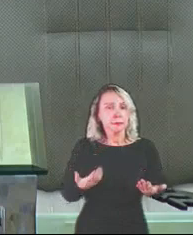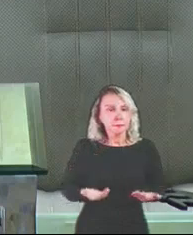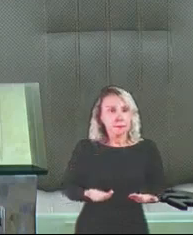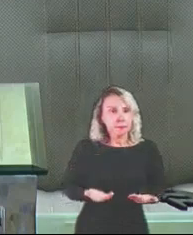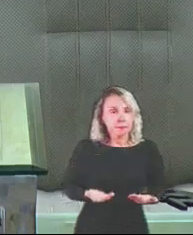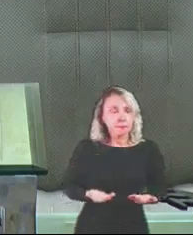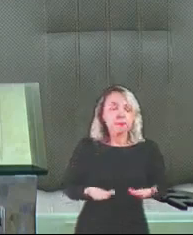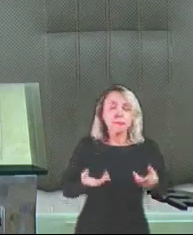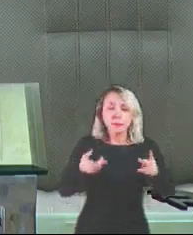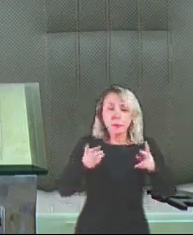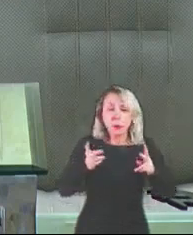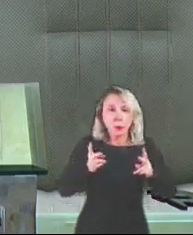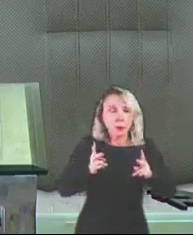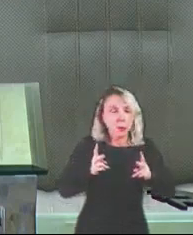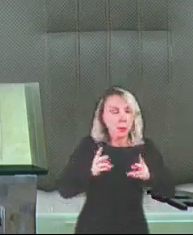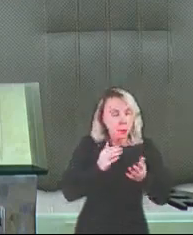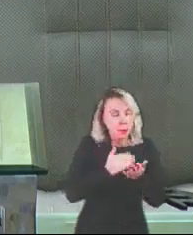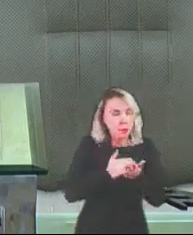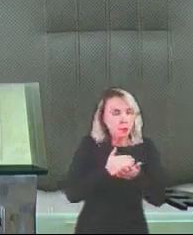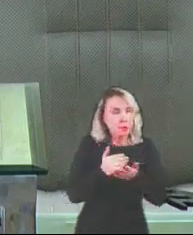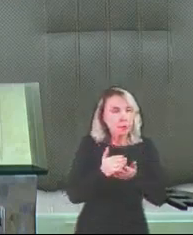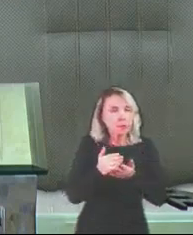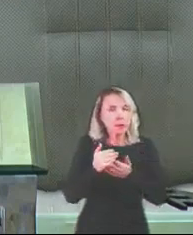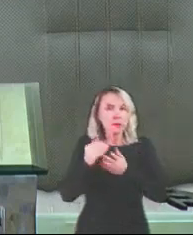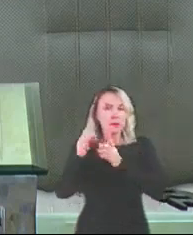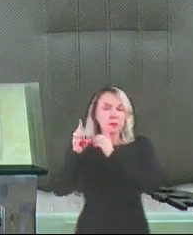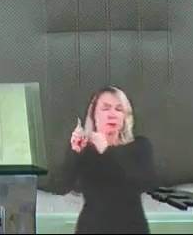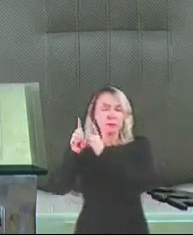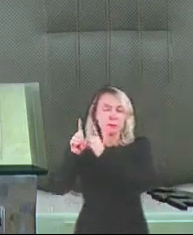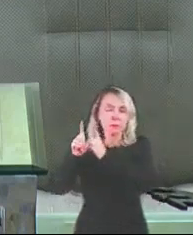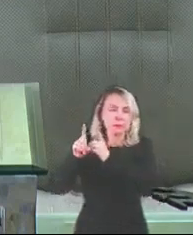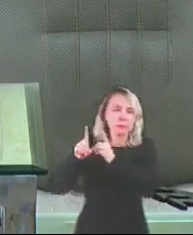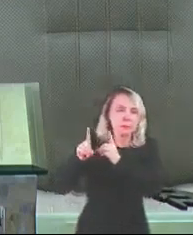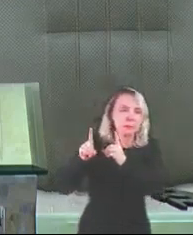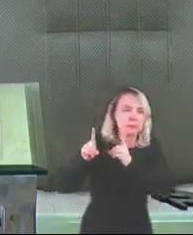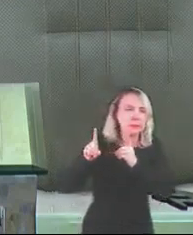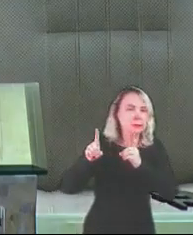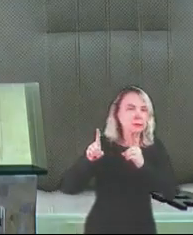E ele começou a distanciar-se de Deus.